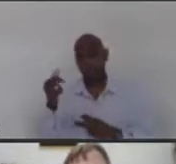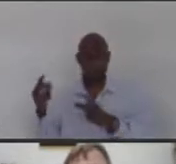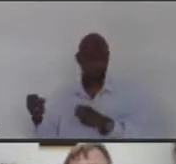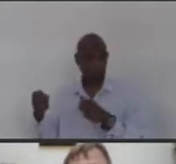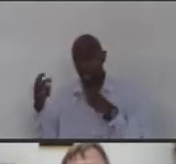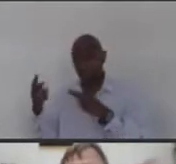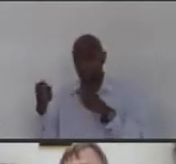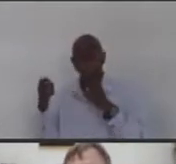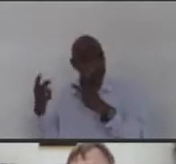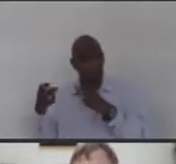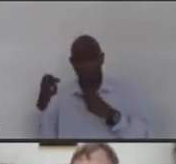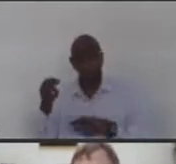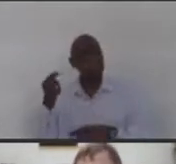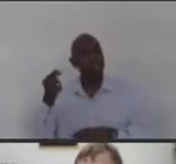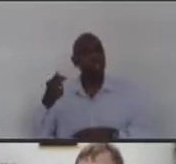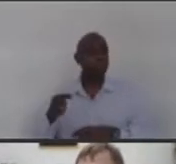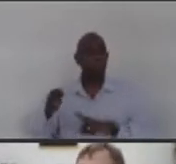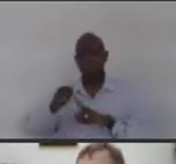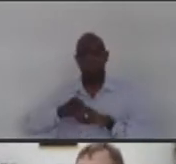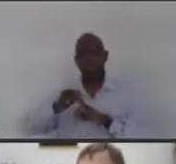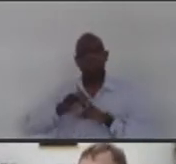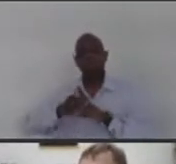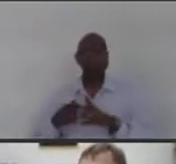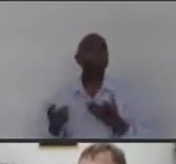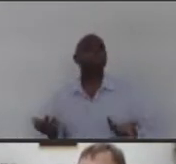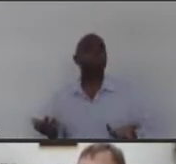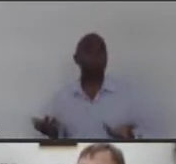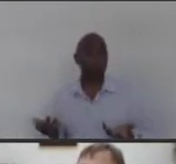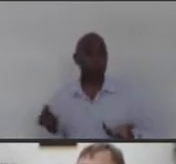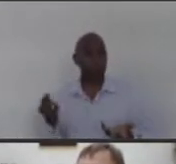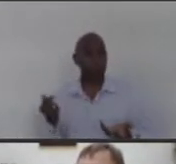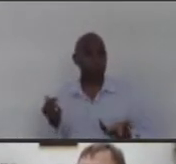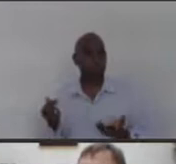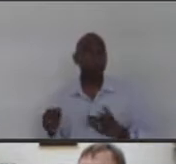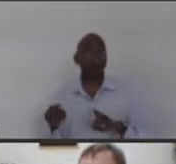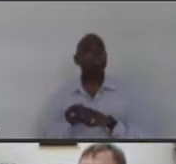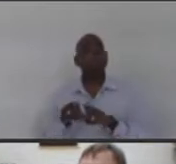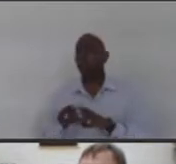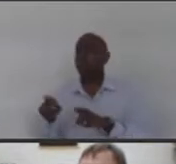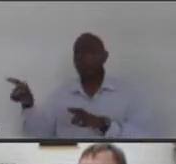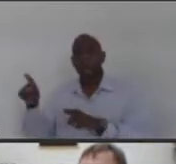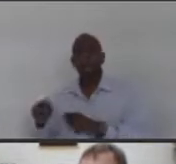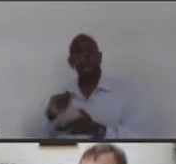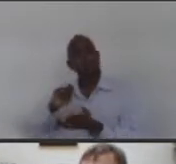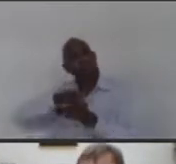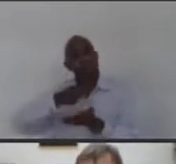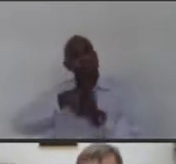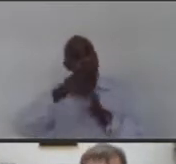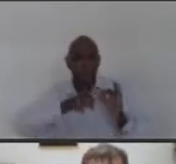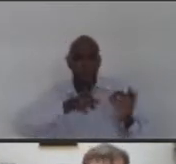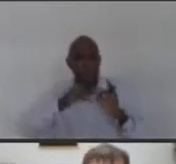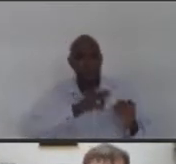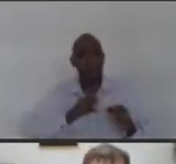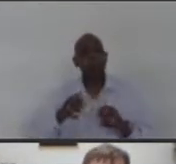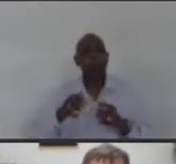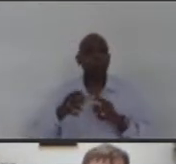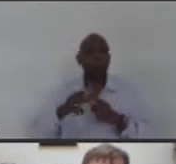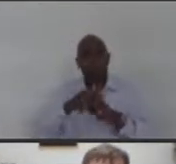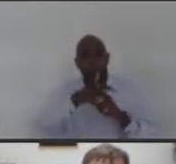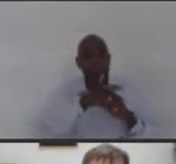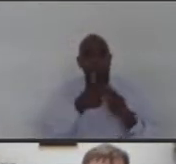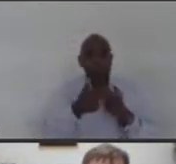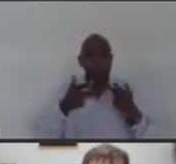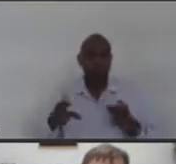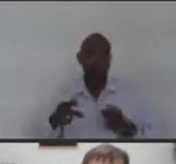entrou, mensalmente, e quanto que a empresa gasta mensalmente, para que tenhamos um diagnóstico financeiro e